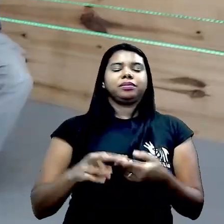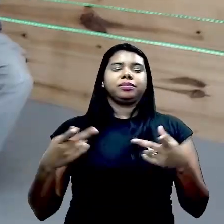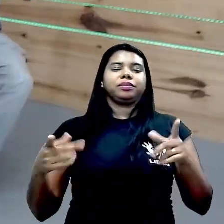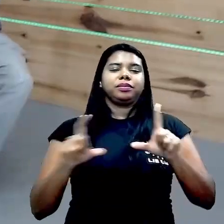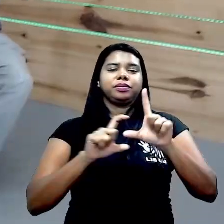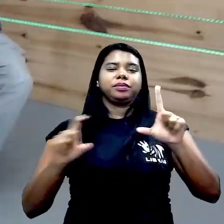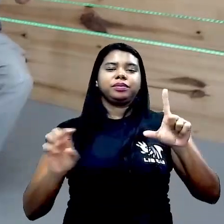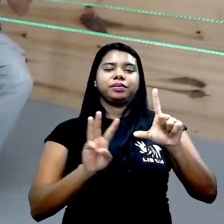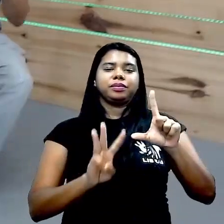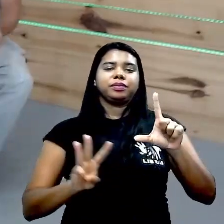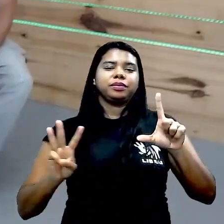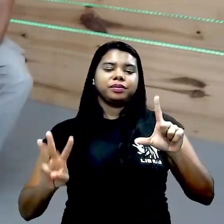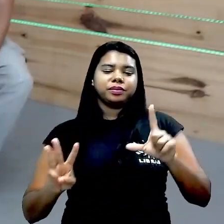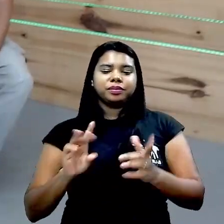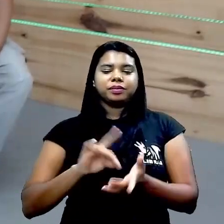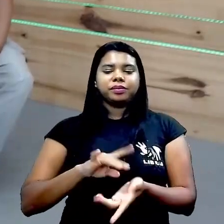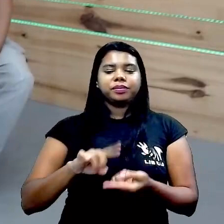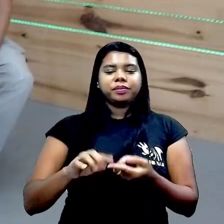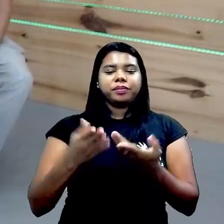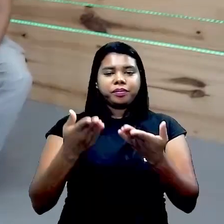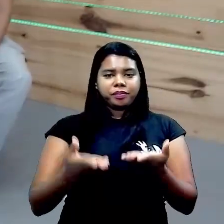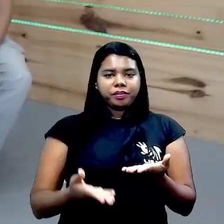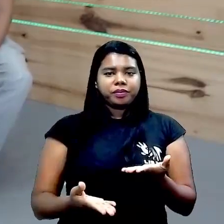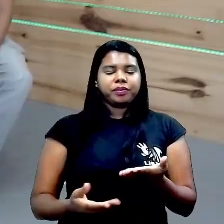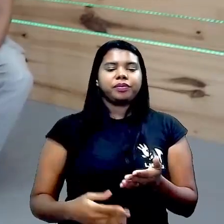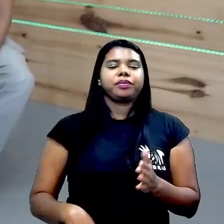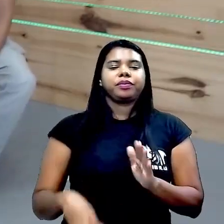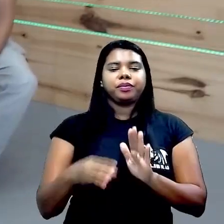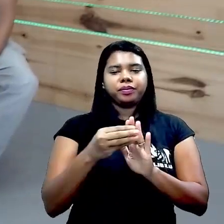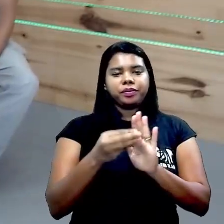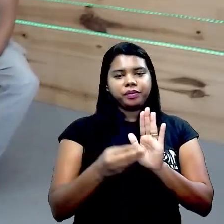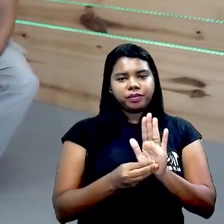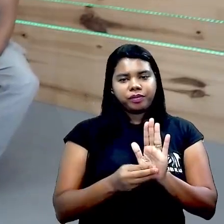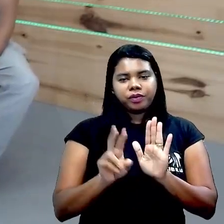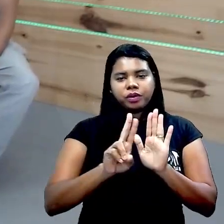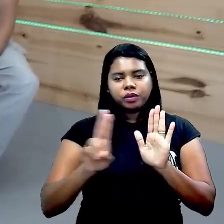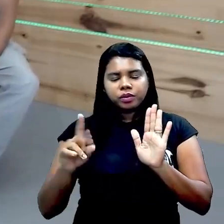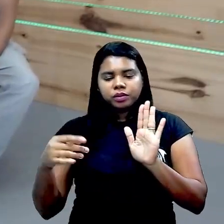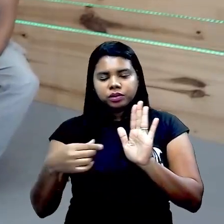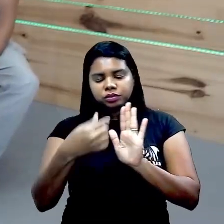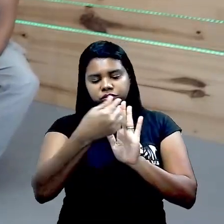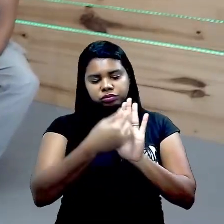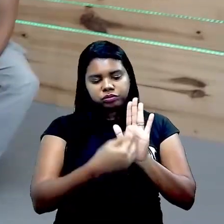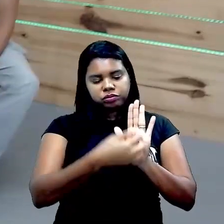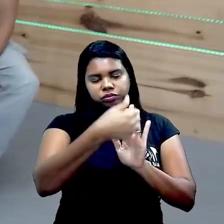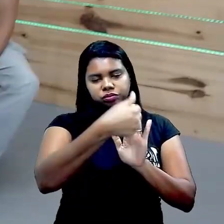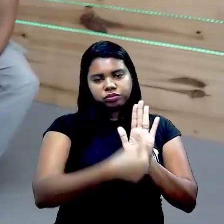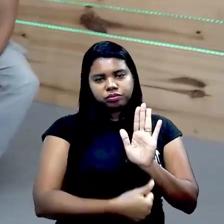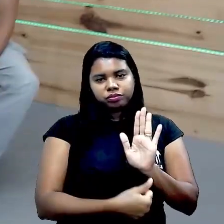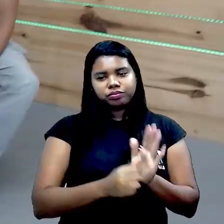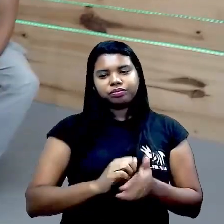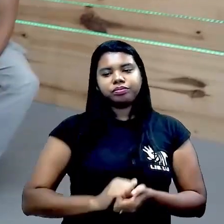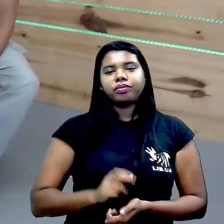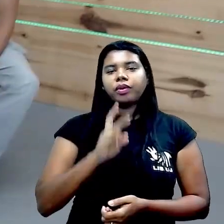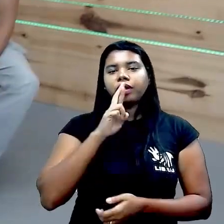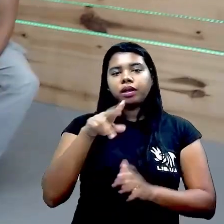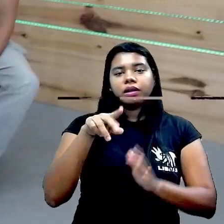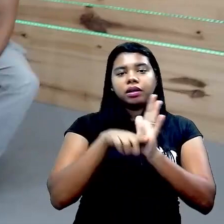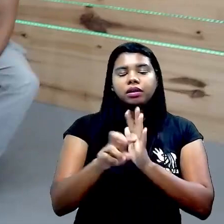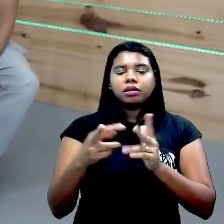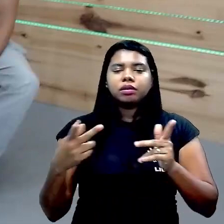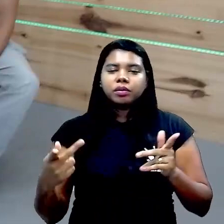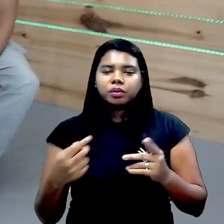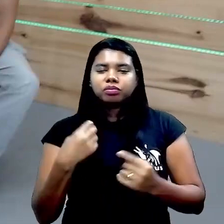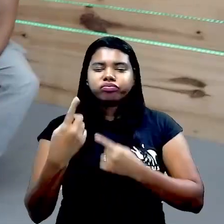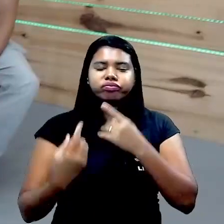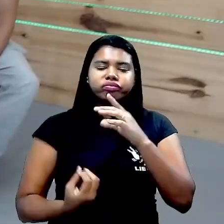link, que é o do Forms, onde vocês vão cadastrar, né, se cadastrar, e também responder algumas